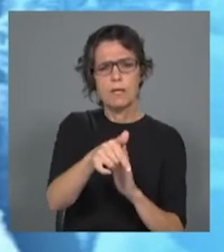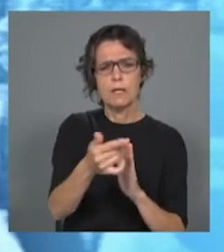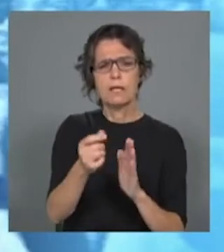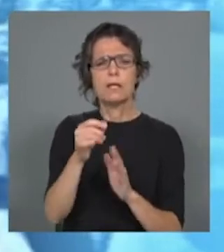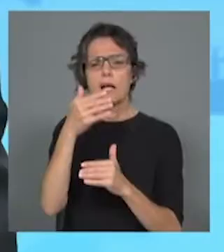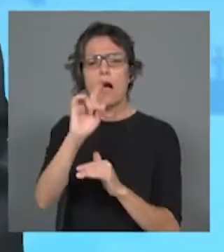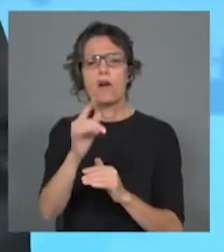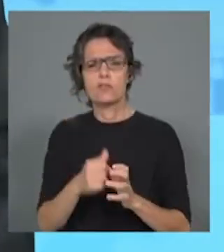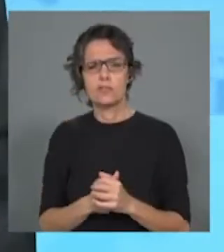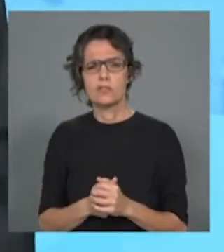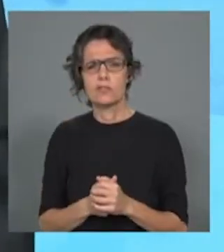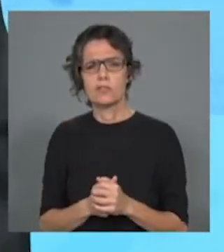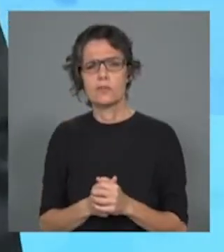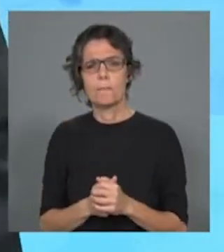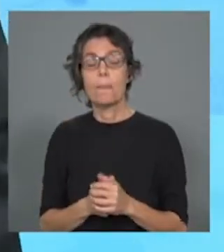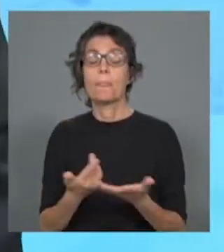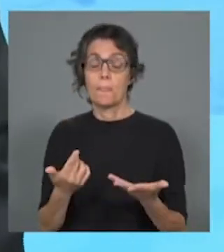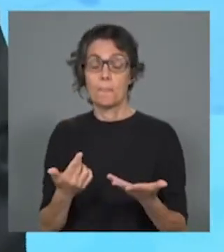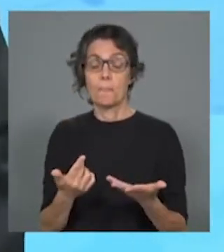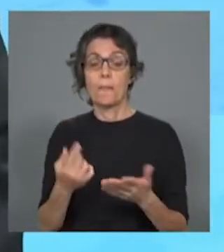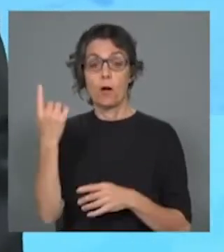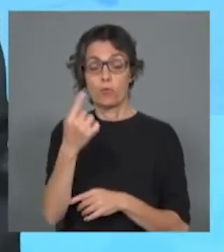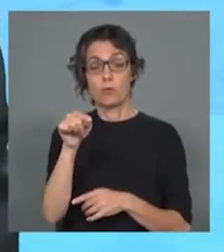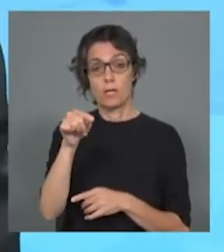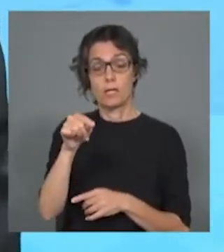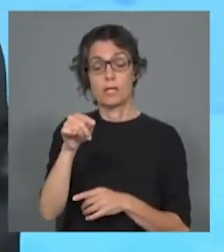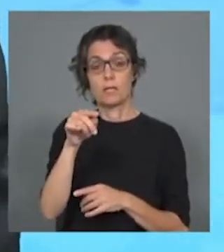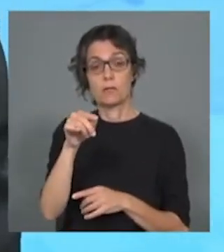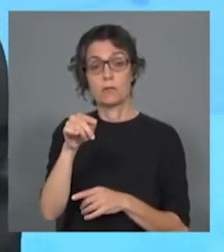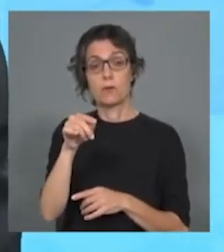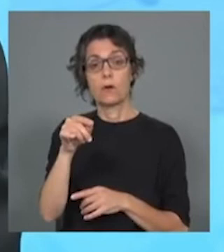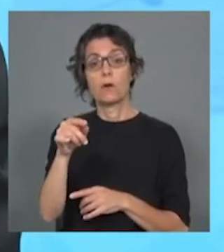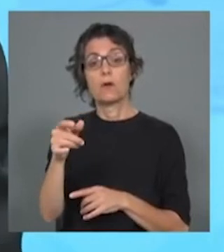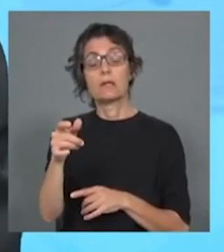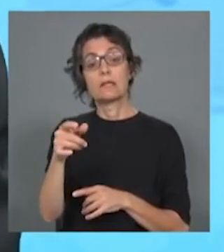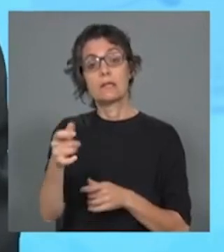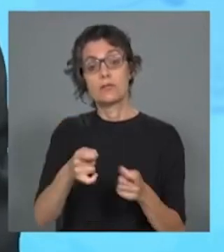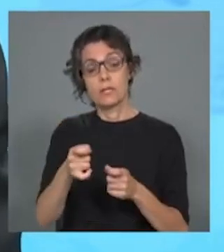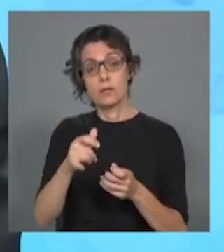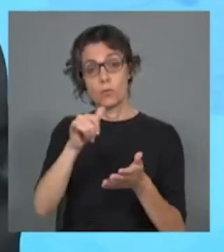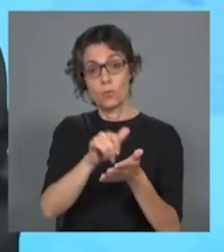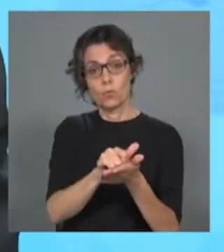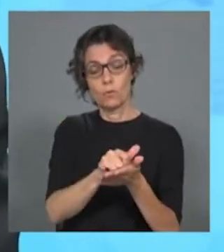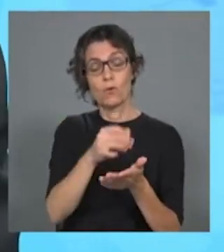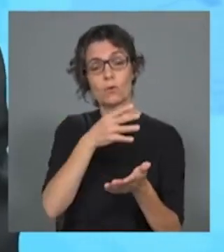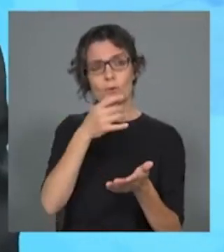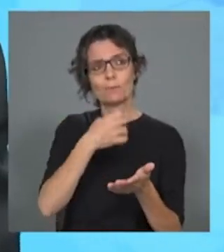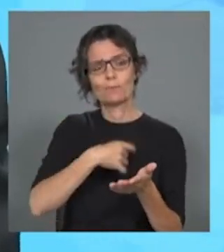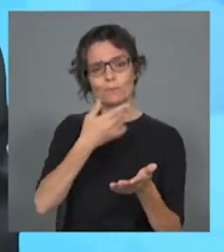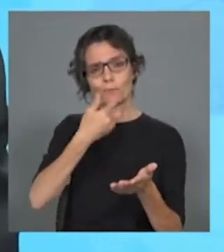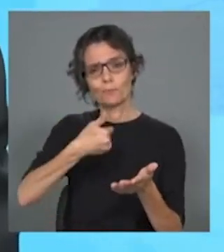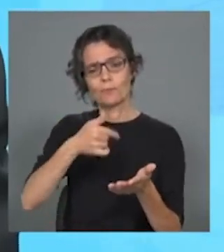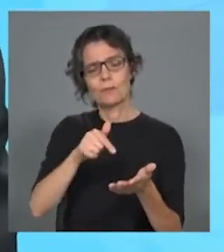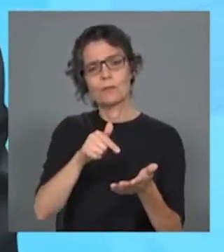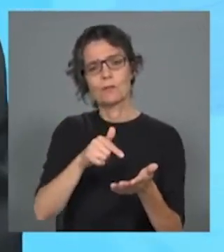A autoridade que regula o aeroporto decidiu que era preciso ter um espaço